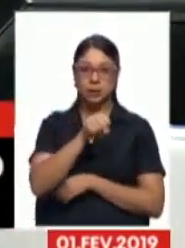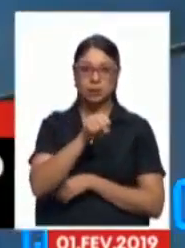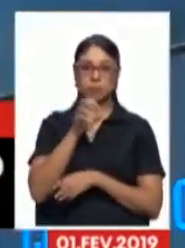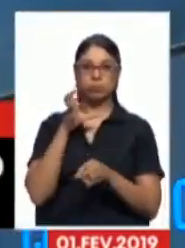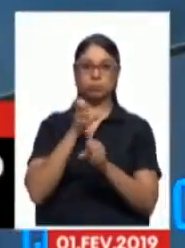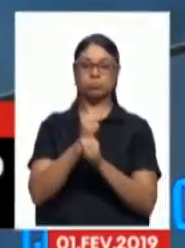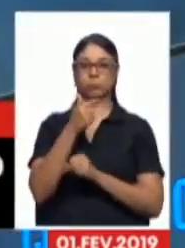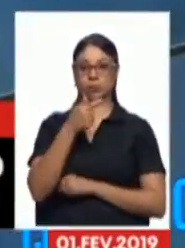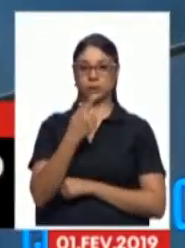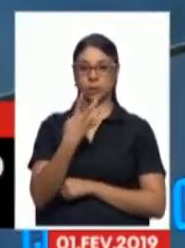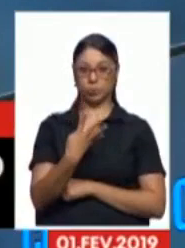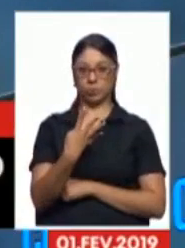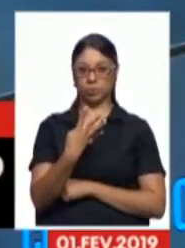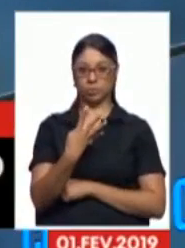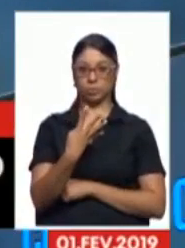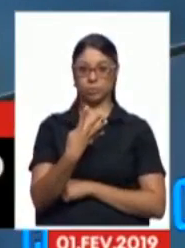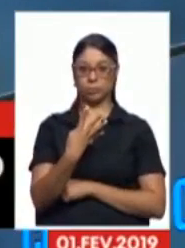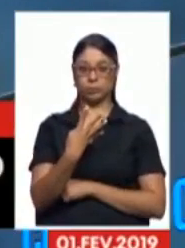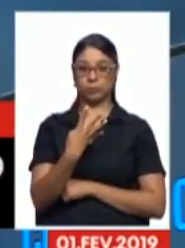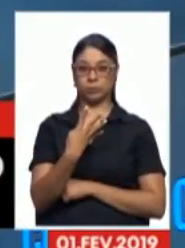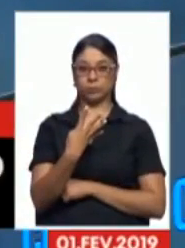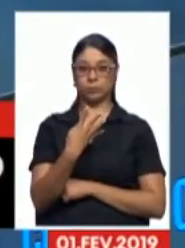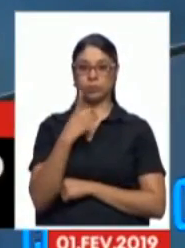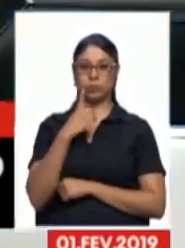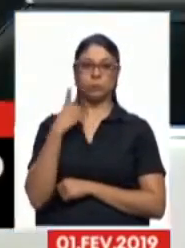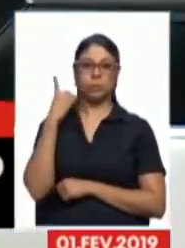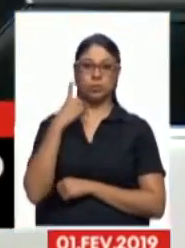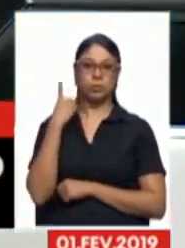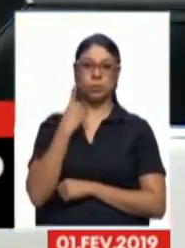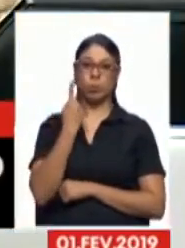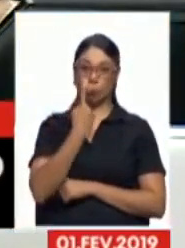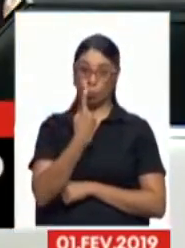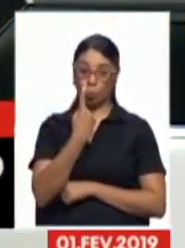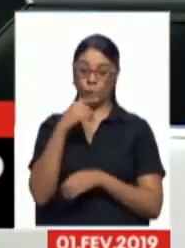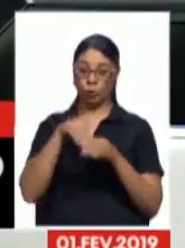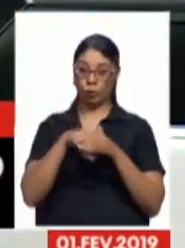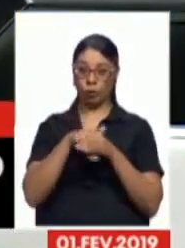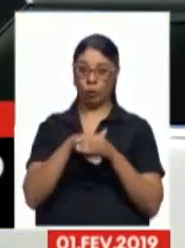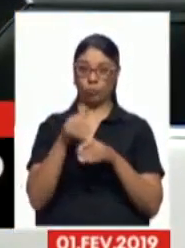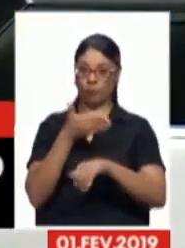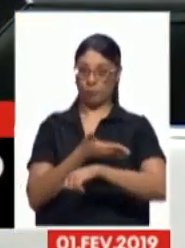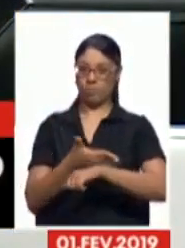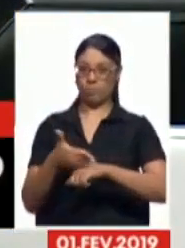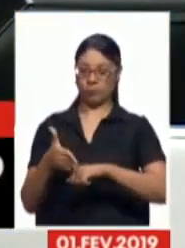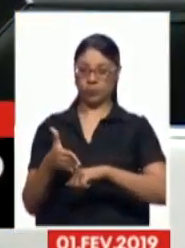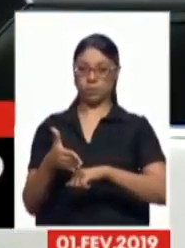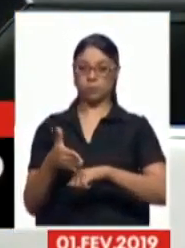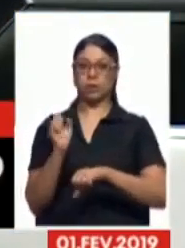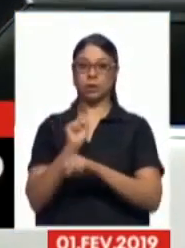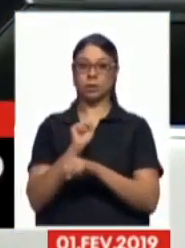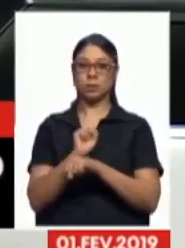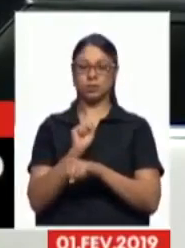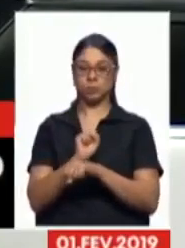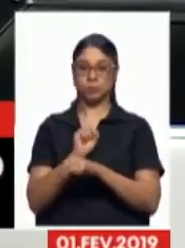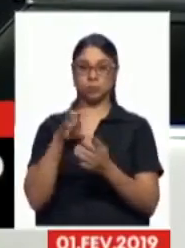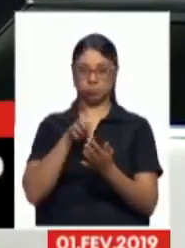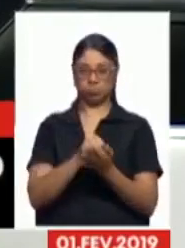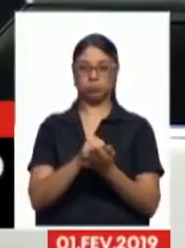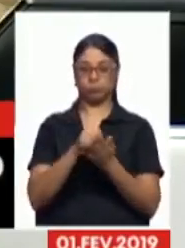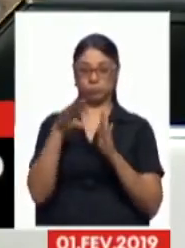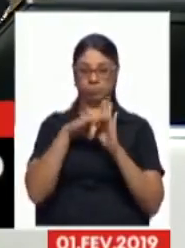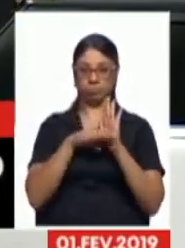74, senhores deputados e senhoras deputadas. Um voto em branco. Estamos aguardando a autenticação da lista.